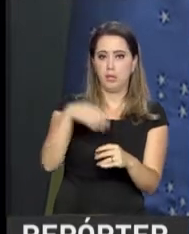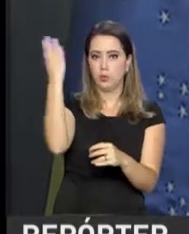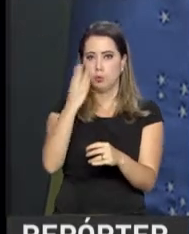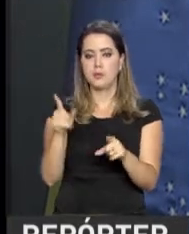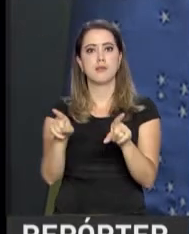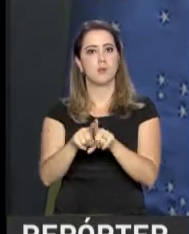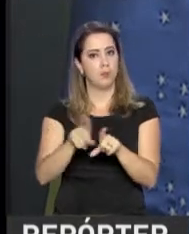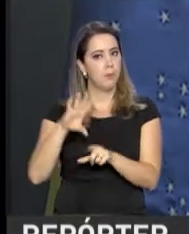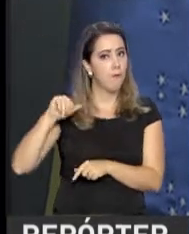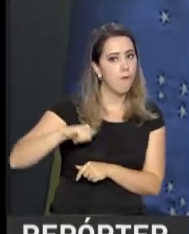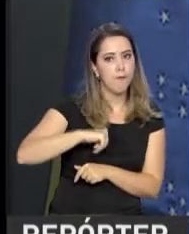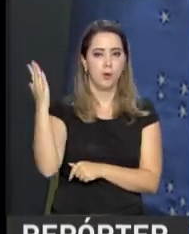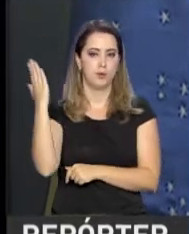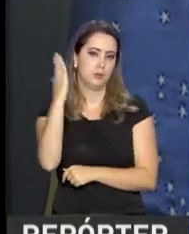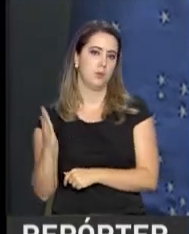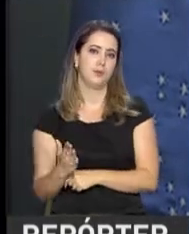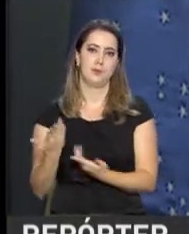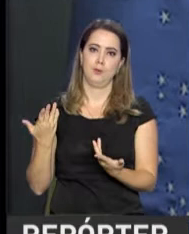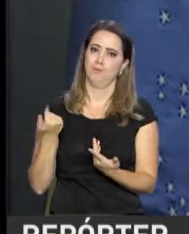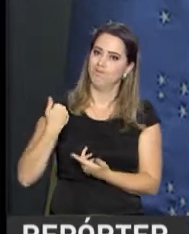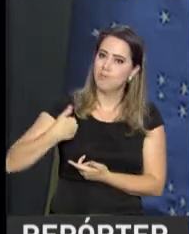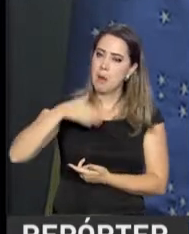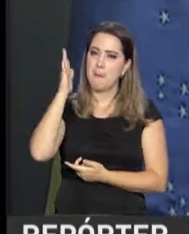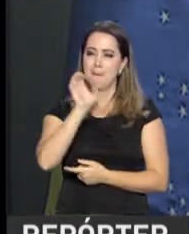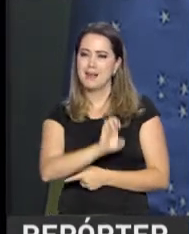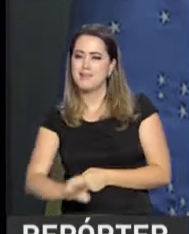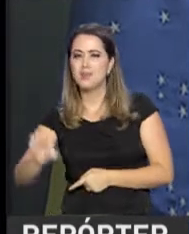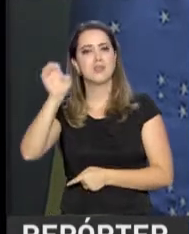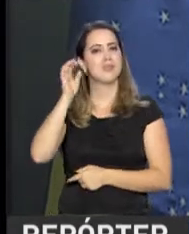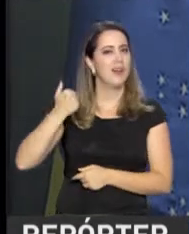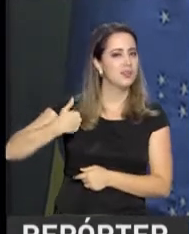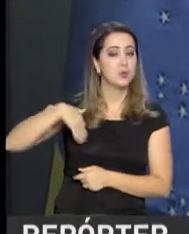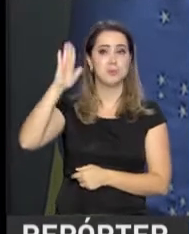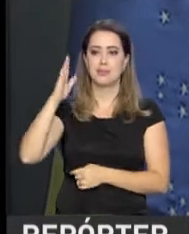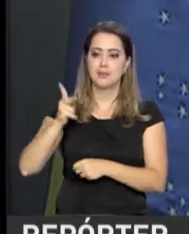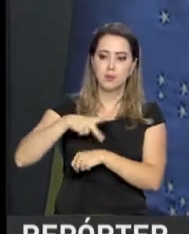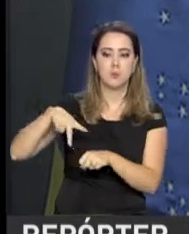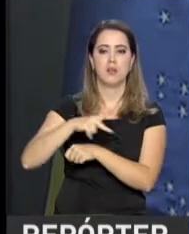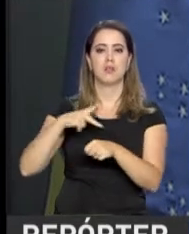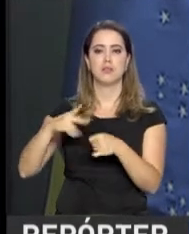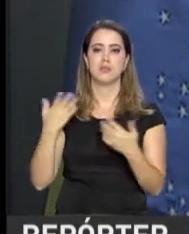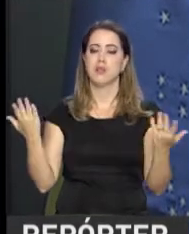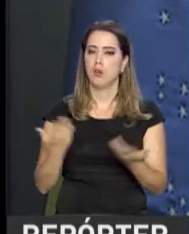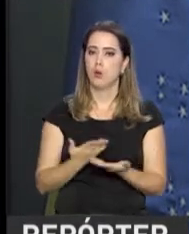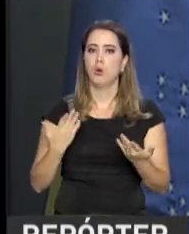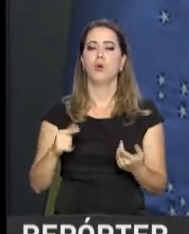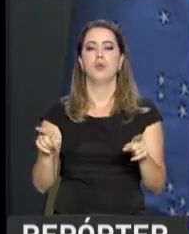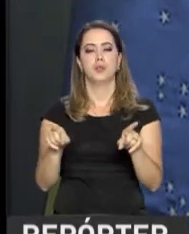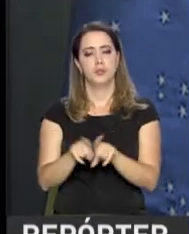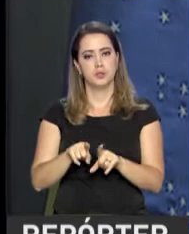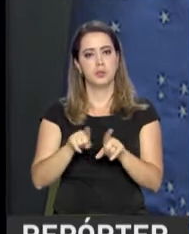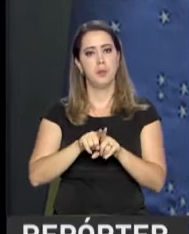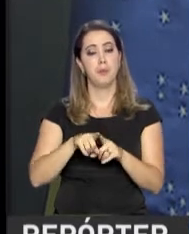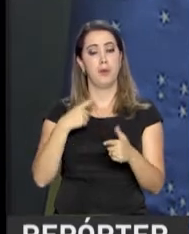transbordam competências dos estados dos entes federados e passam a invadir áreas que são